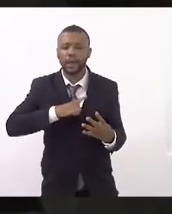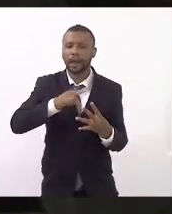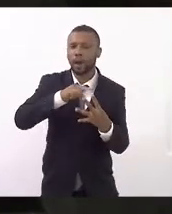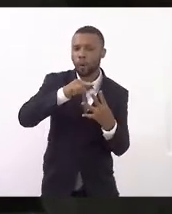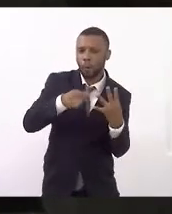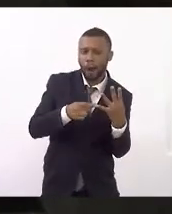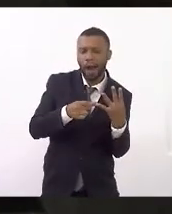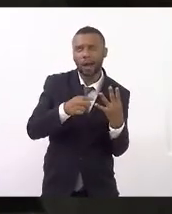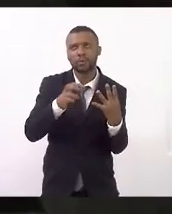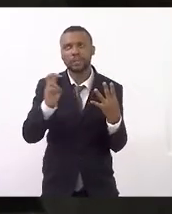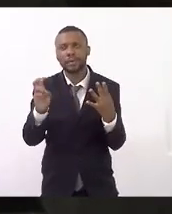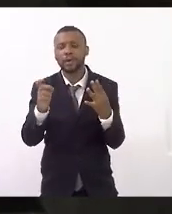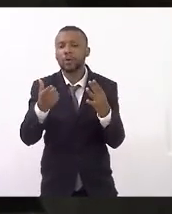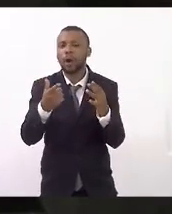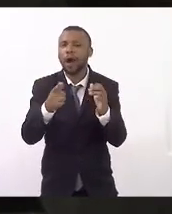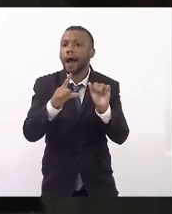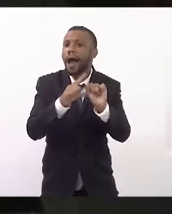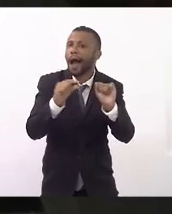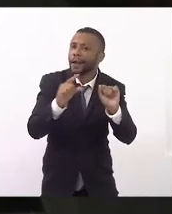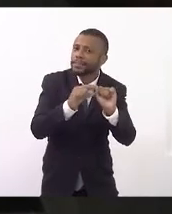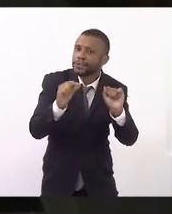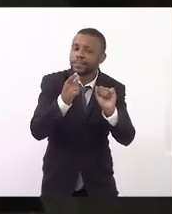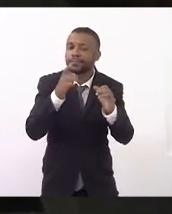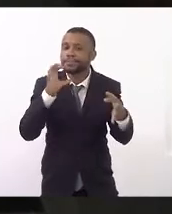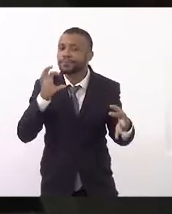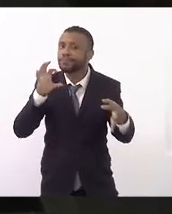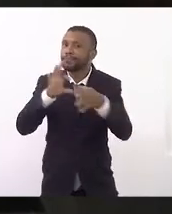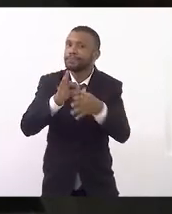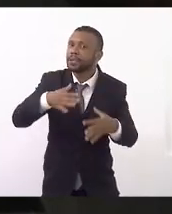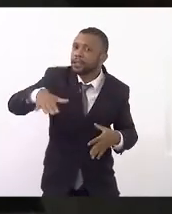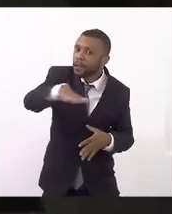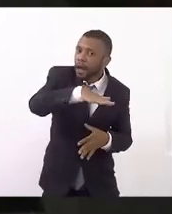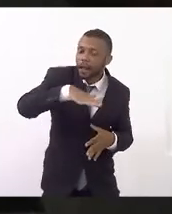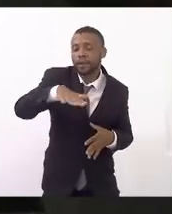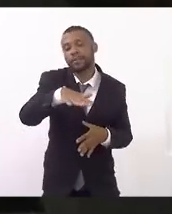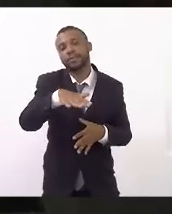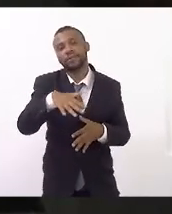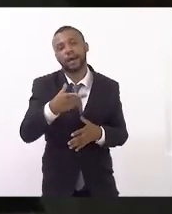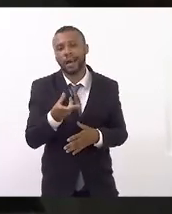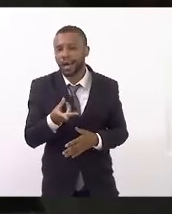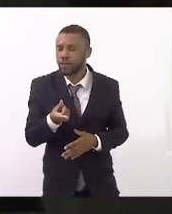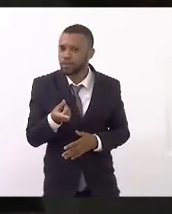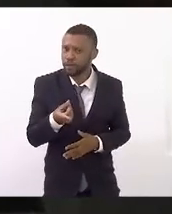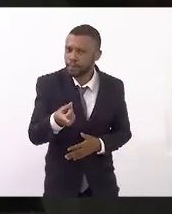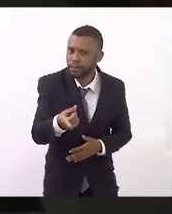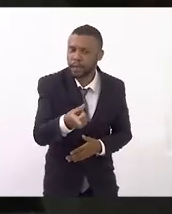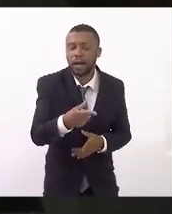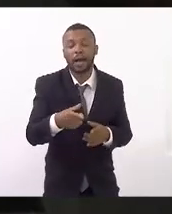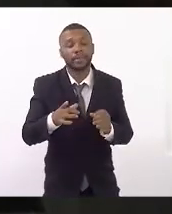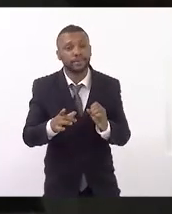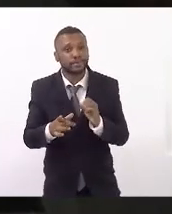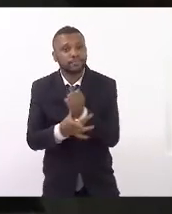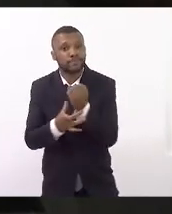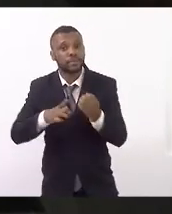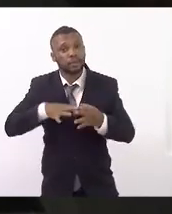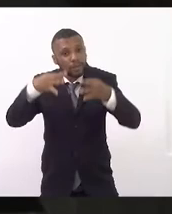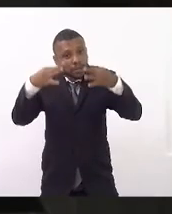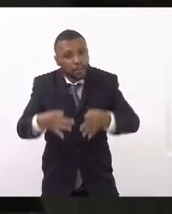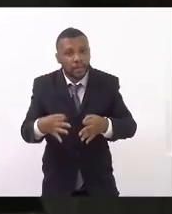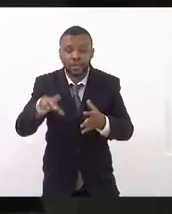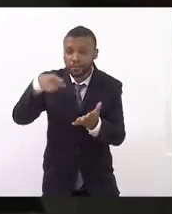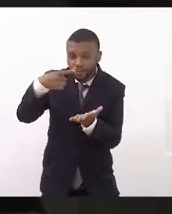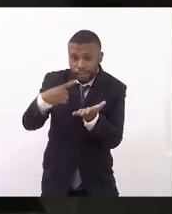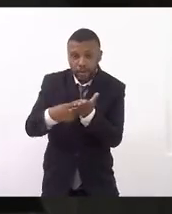quatro ou cinco artigos ou incisos na linha da sustentabilidade, seguramente na audiência pública